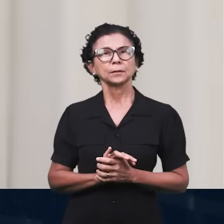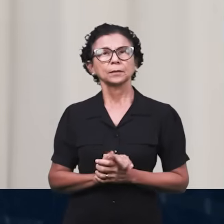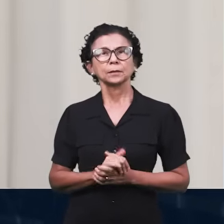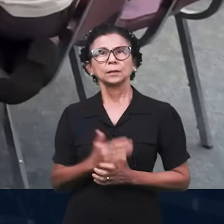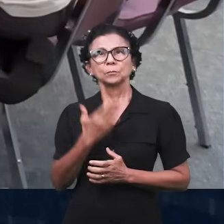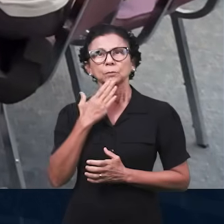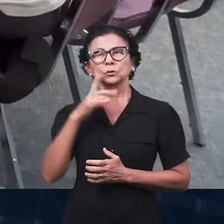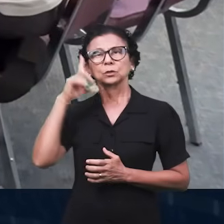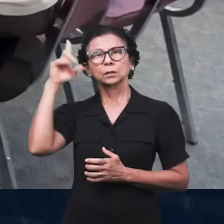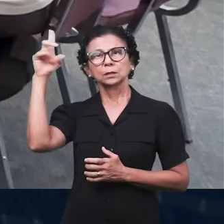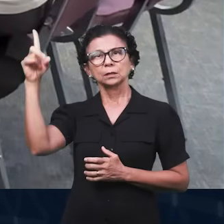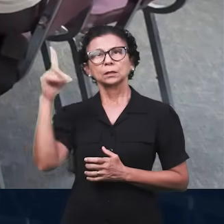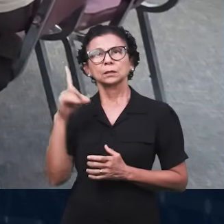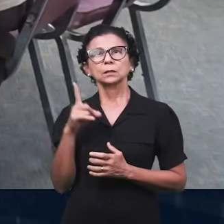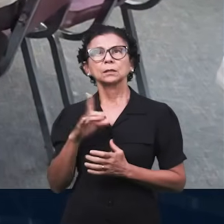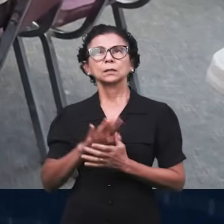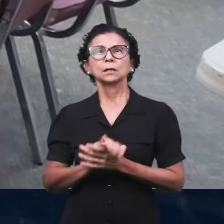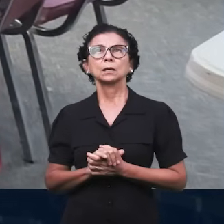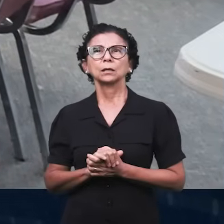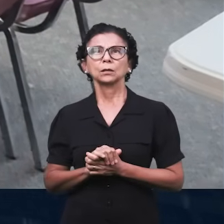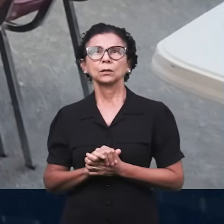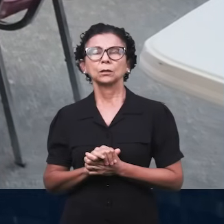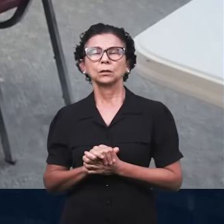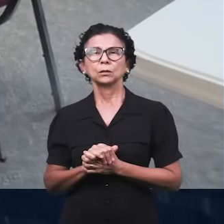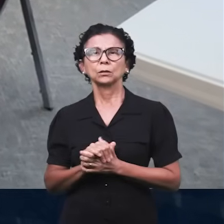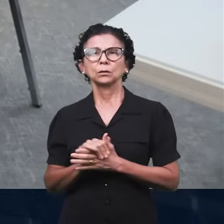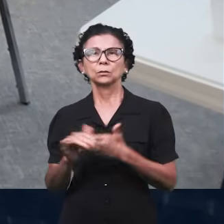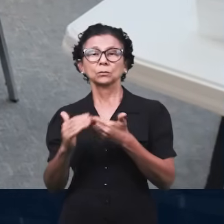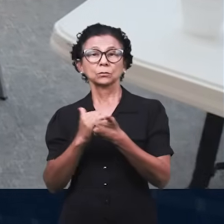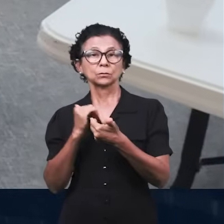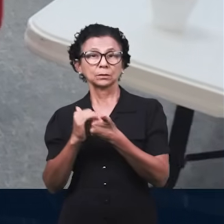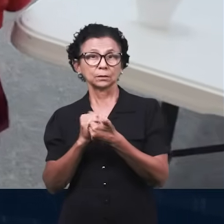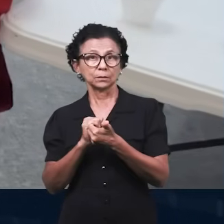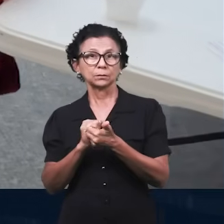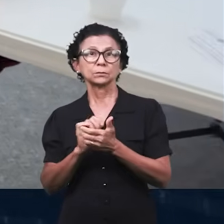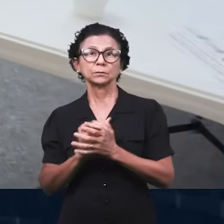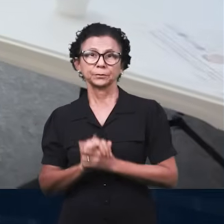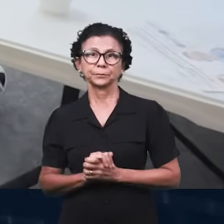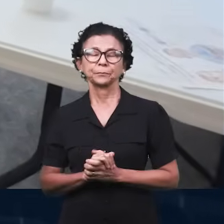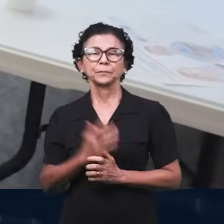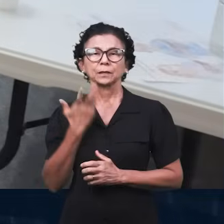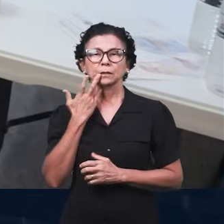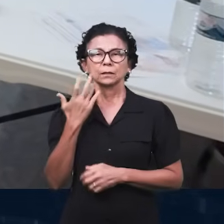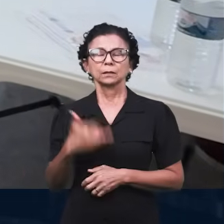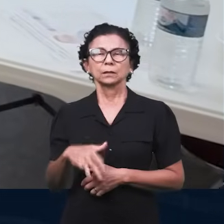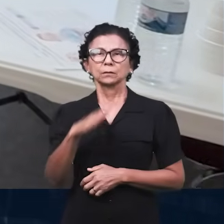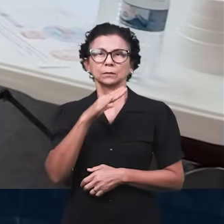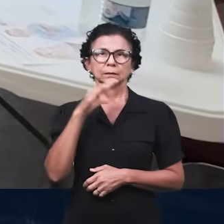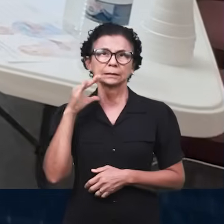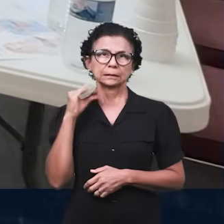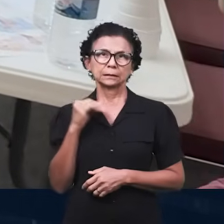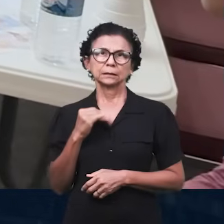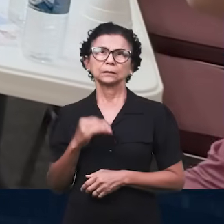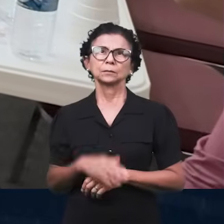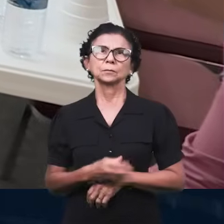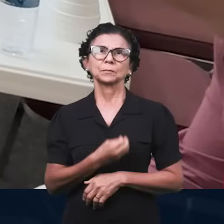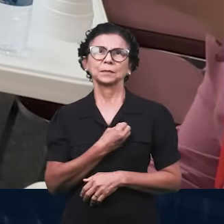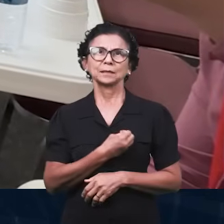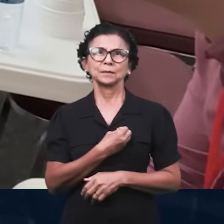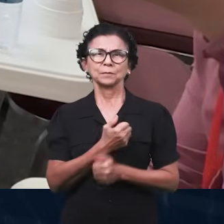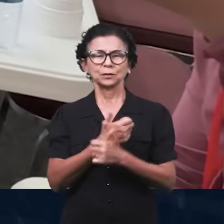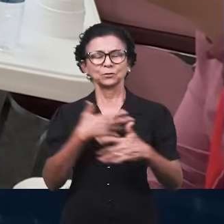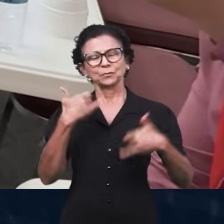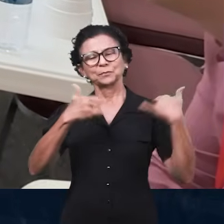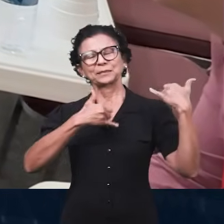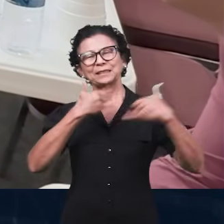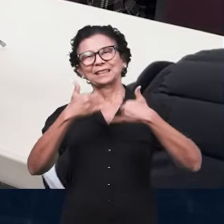direção do Senhor. No decorrer do dia, crianças, intermediários e adolescentes participaram de aulas, ensaios e atividades